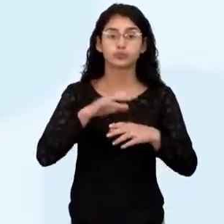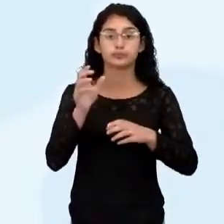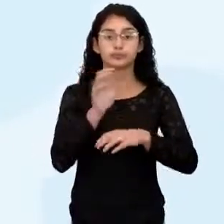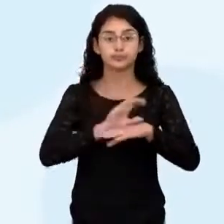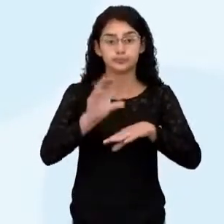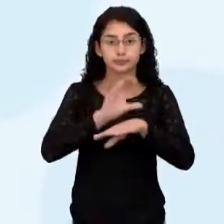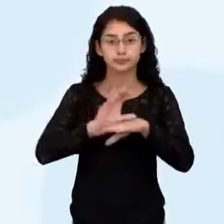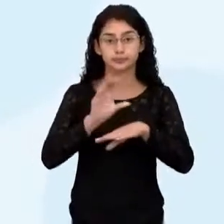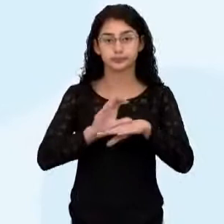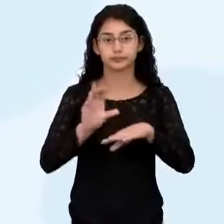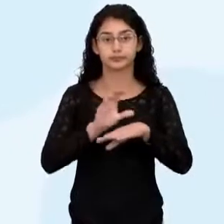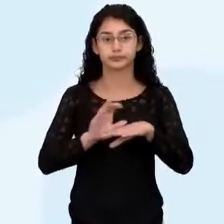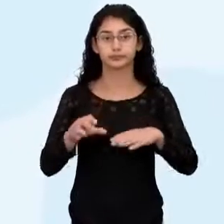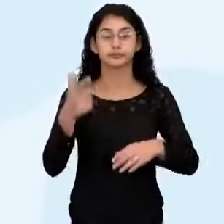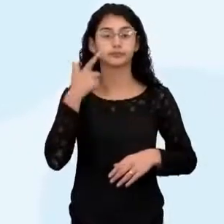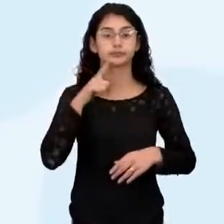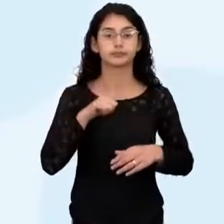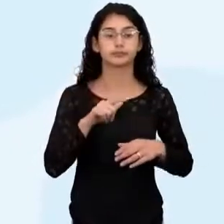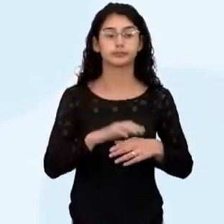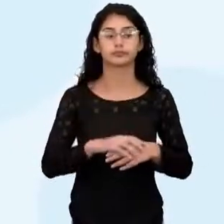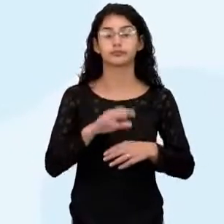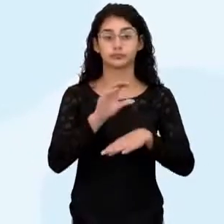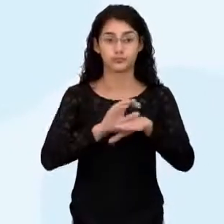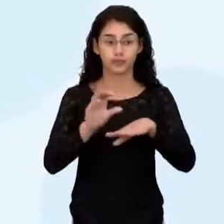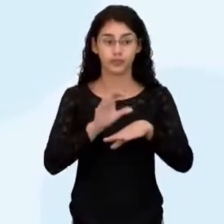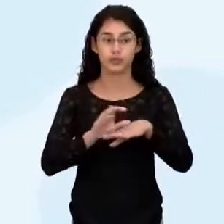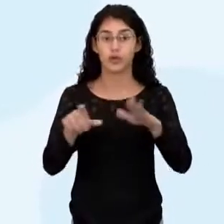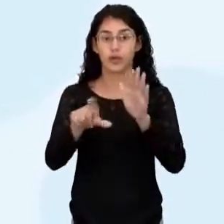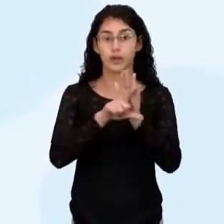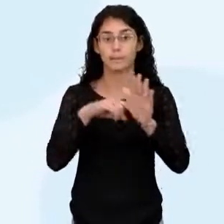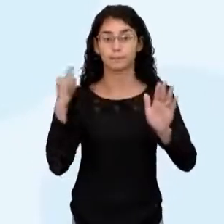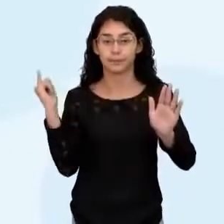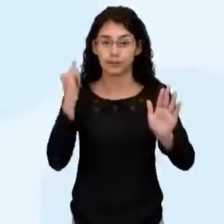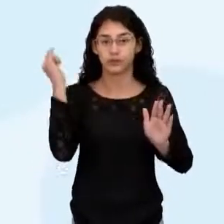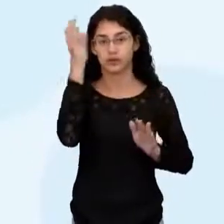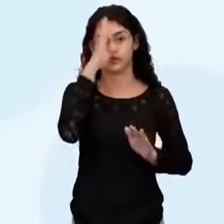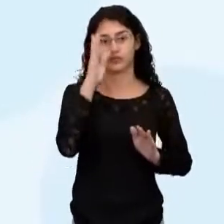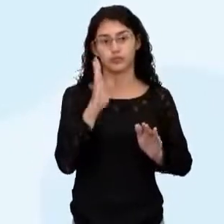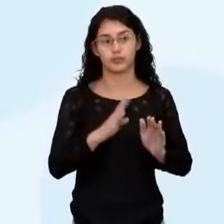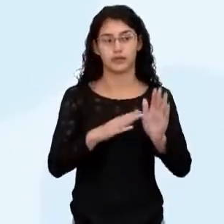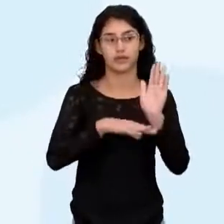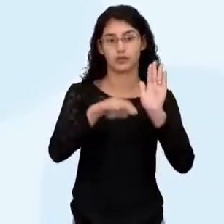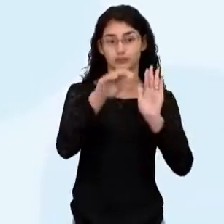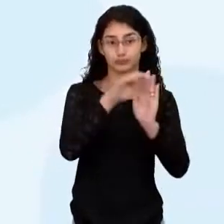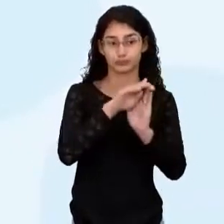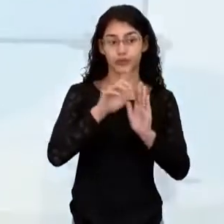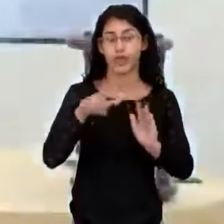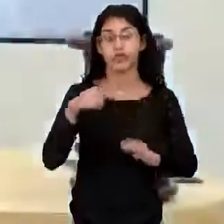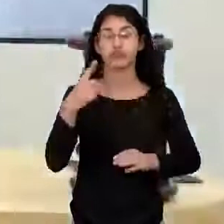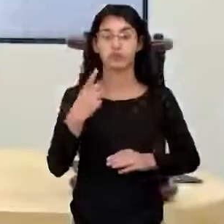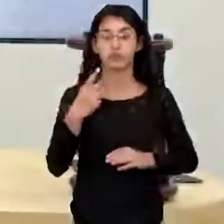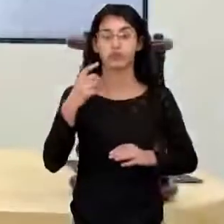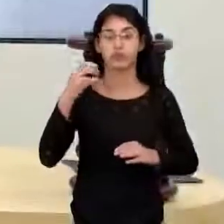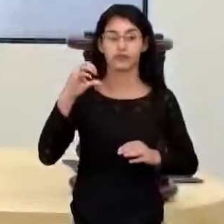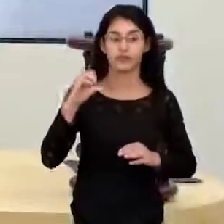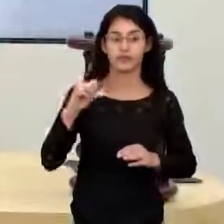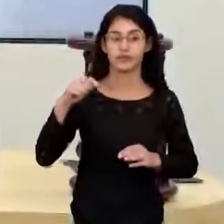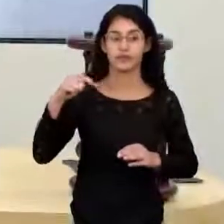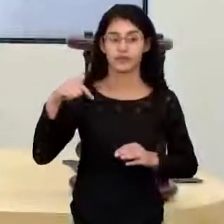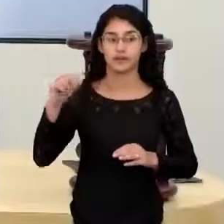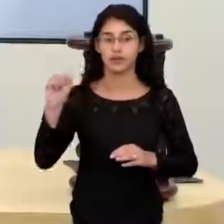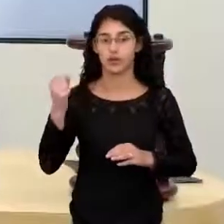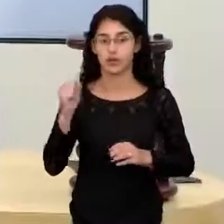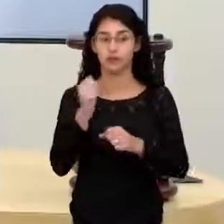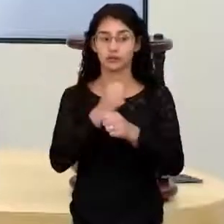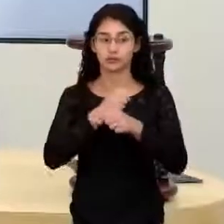A Constituição, gente, ela é a lei mais importante do Brasil. Ela é de 1988 e lá